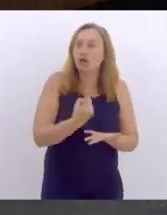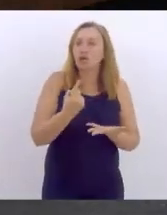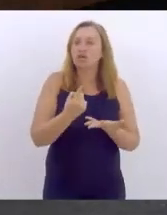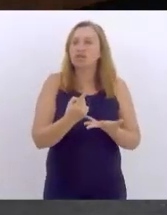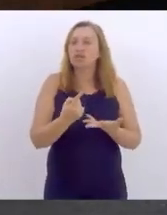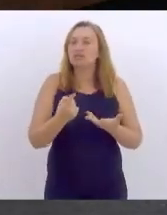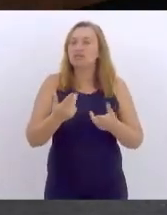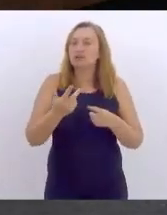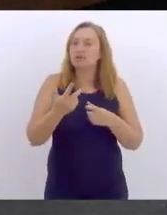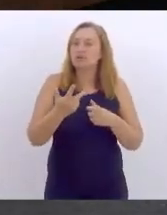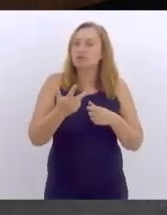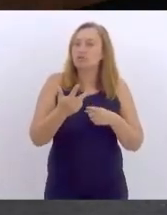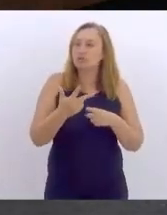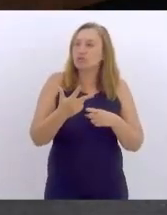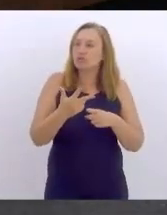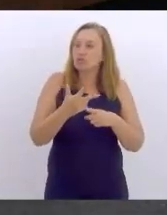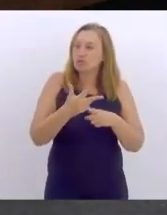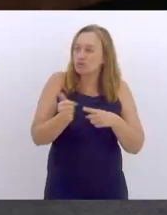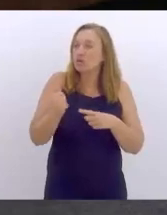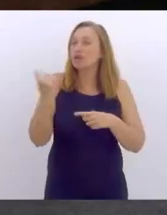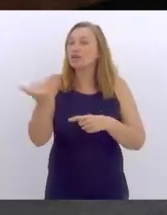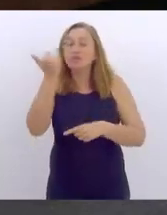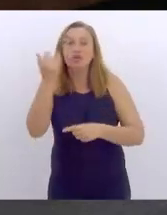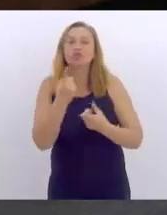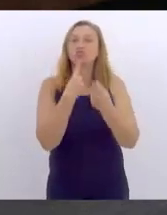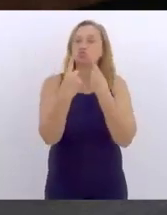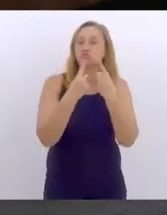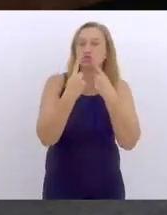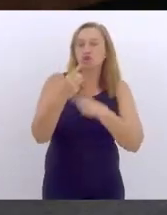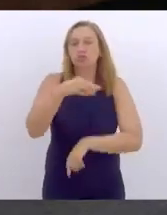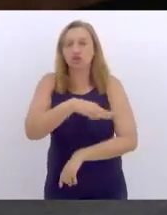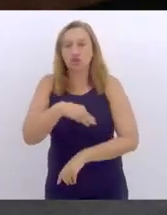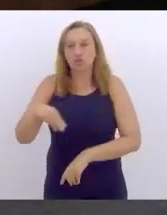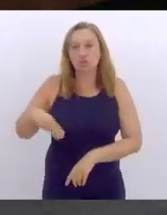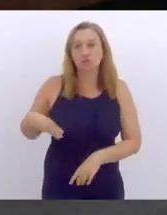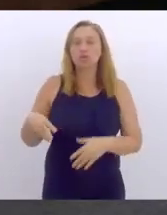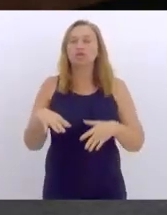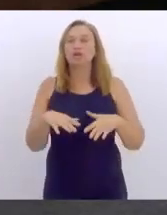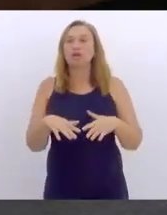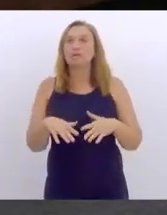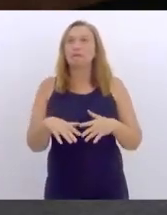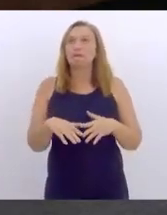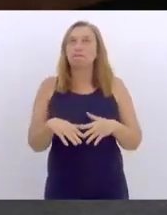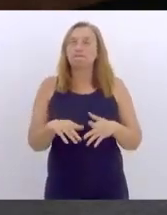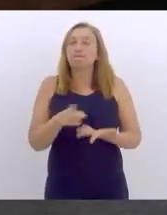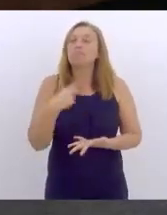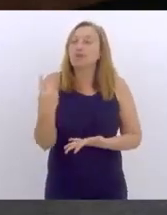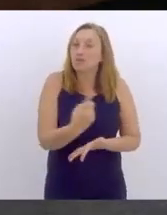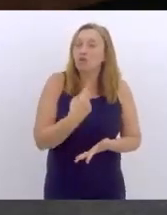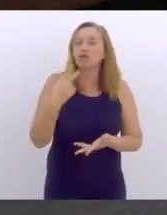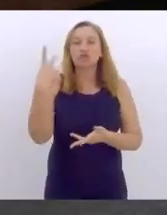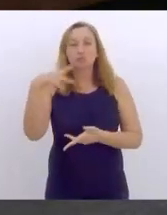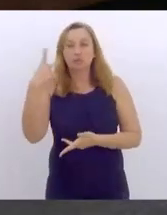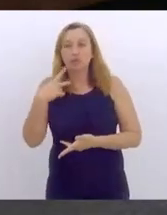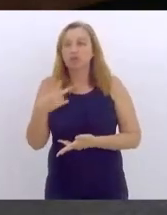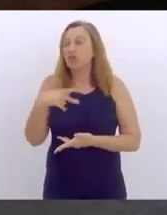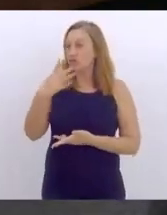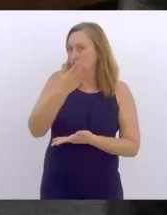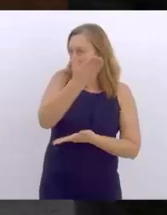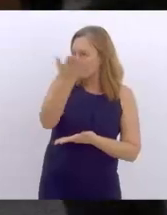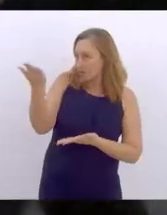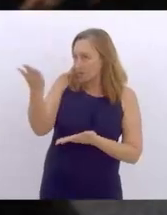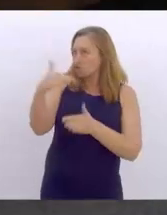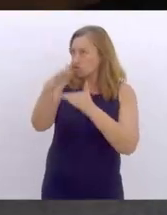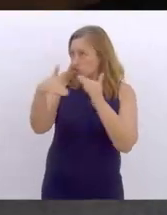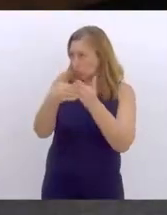uma conquista importante no diálogo com o Ministério Público. Nós, na política, isso eu digo para todos